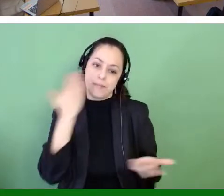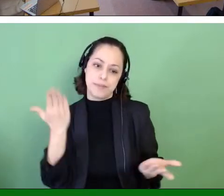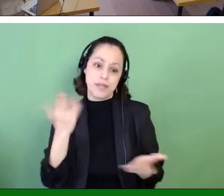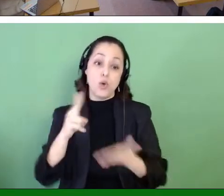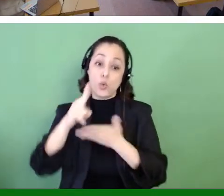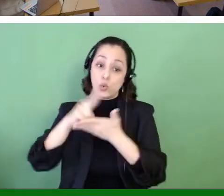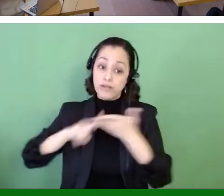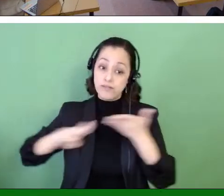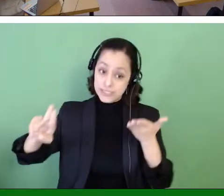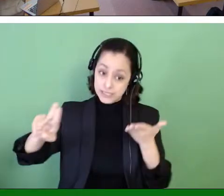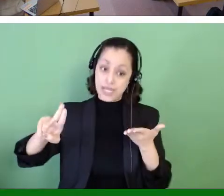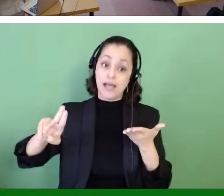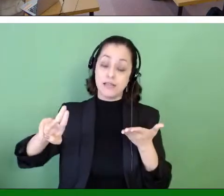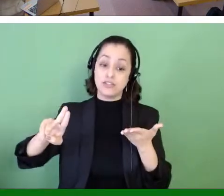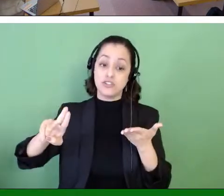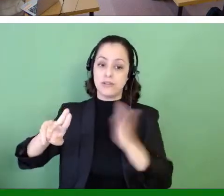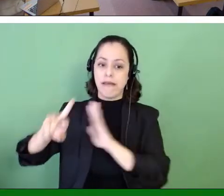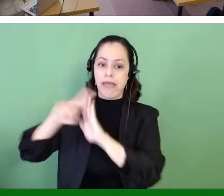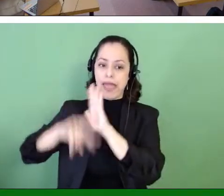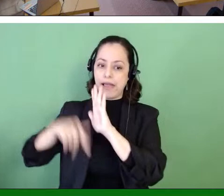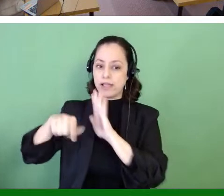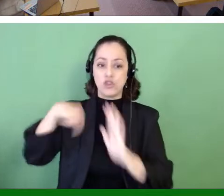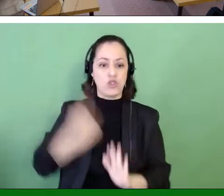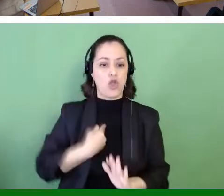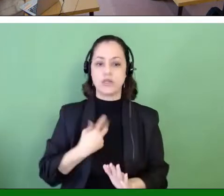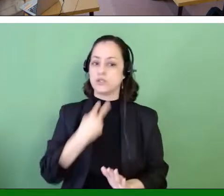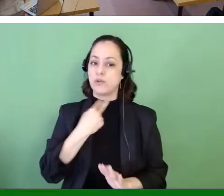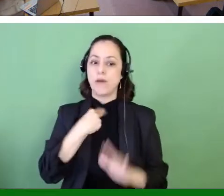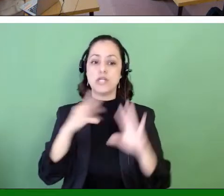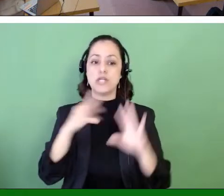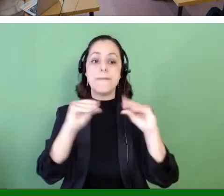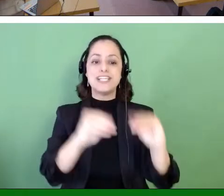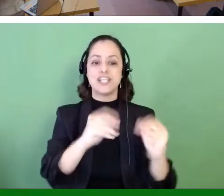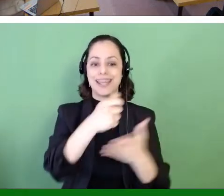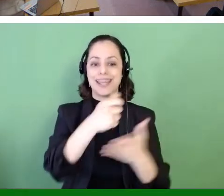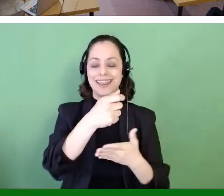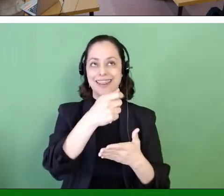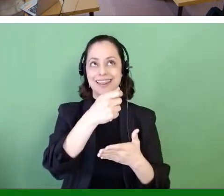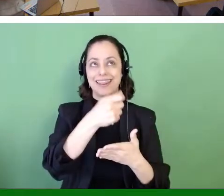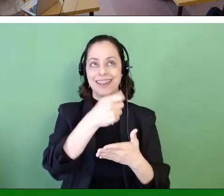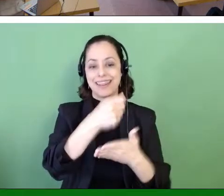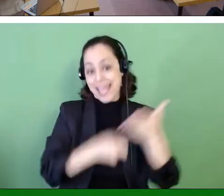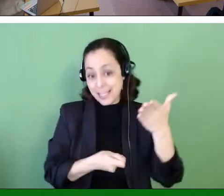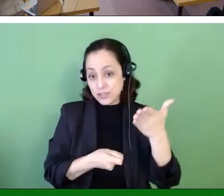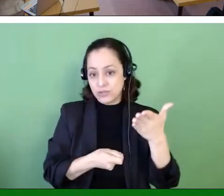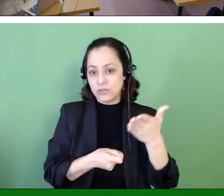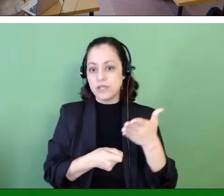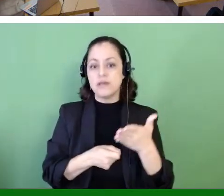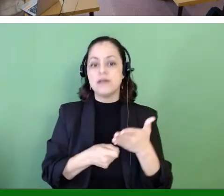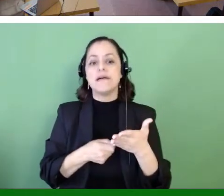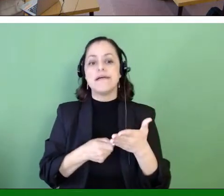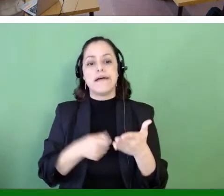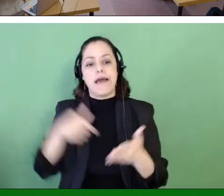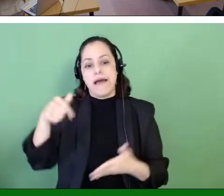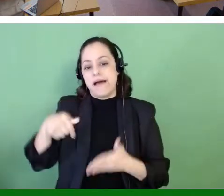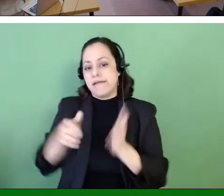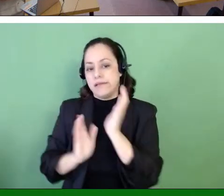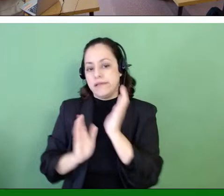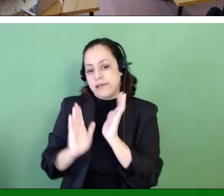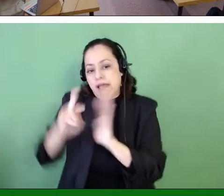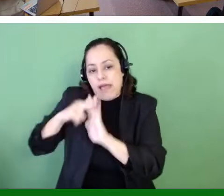mexer na tese, a tese já está entregue, então agora a gente só pode fazer alguma errata ou alguma coisa, então tem coisas que a gente não consegue